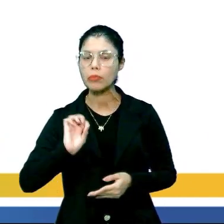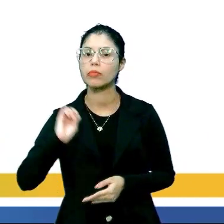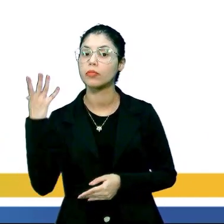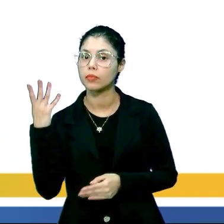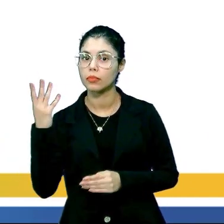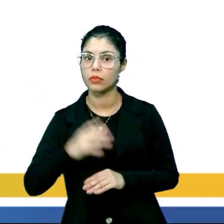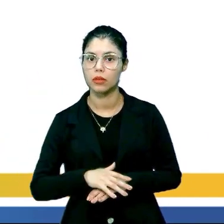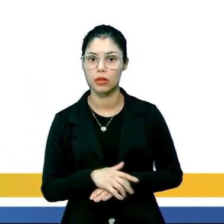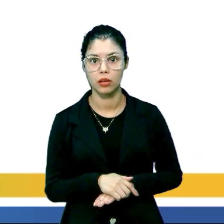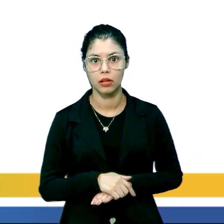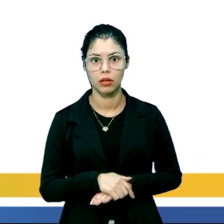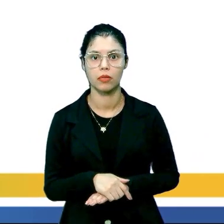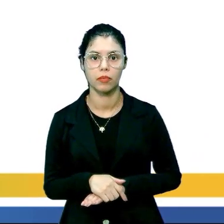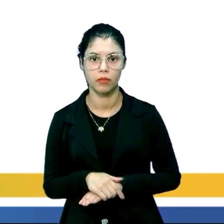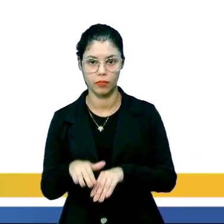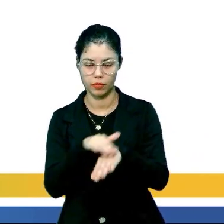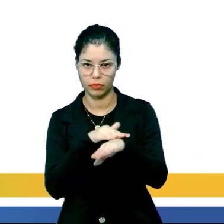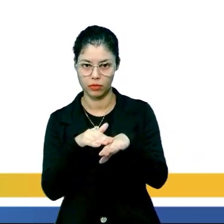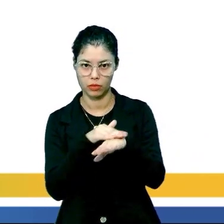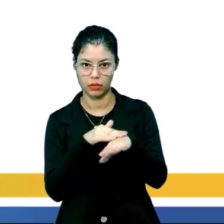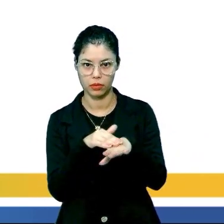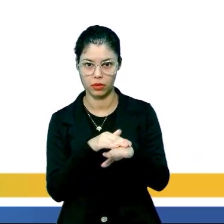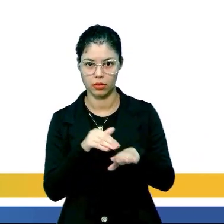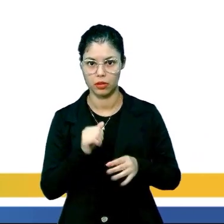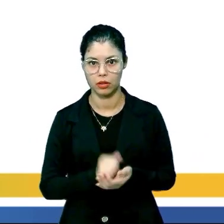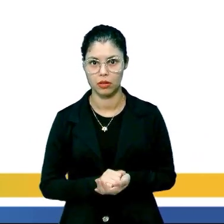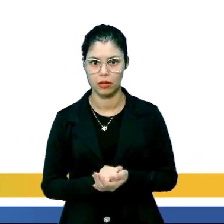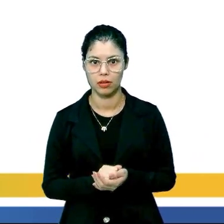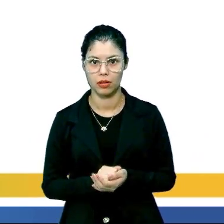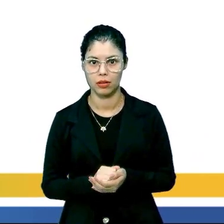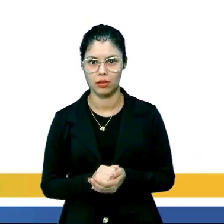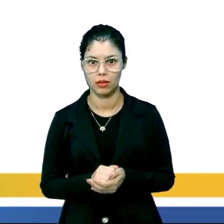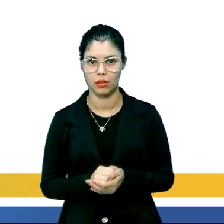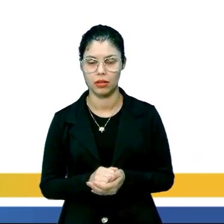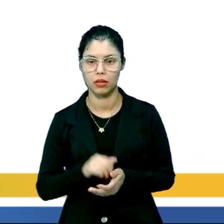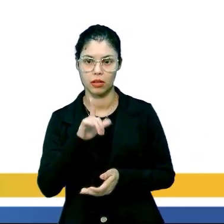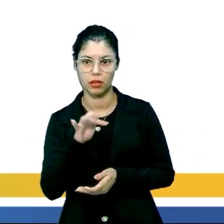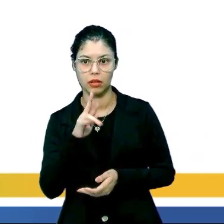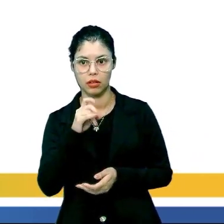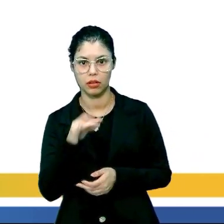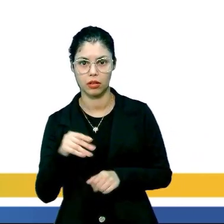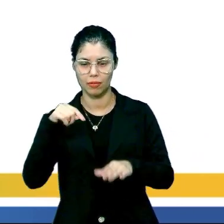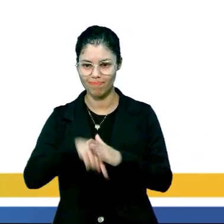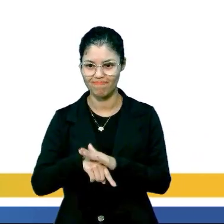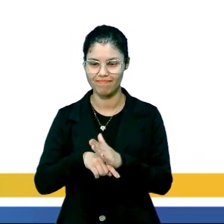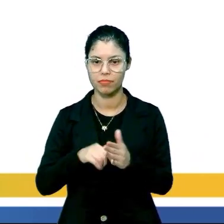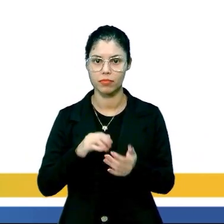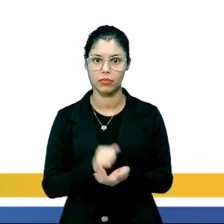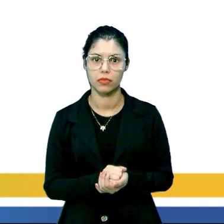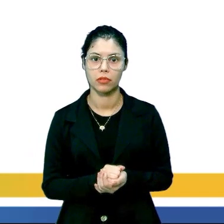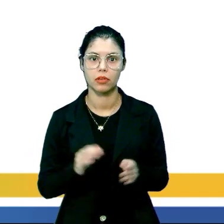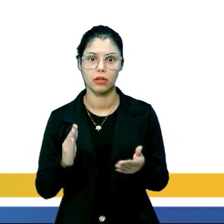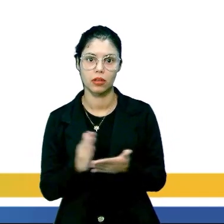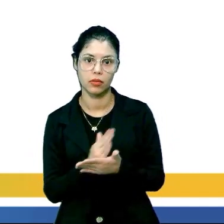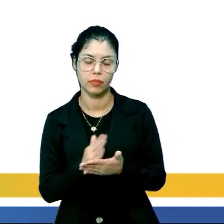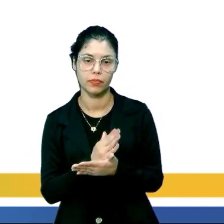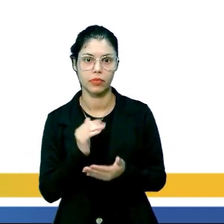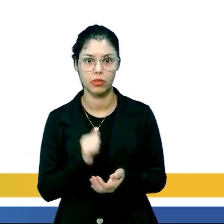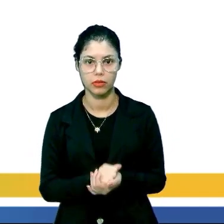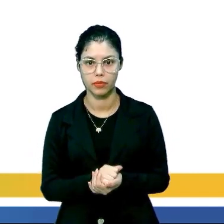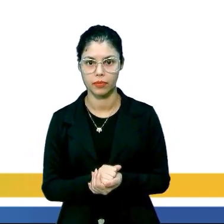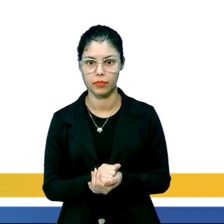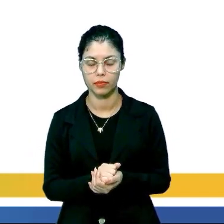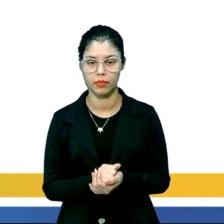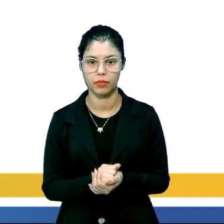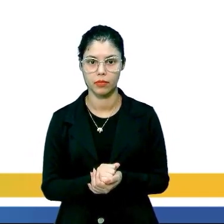acontecendo aí? Na parte da pele, ela está sendo machucada, lesionada, né? Perfurada aí por uma farpa. Com ele está